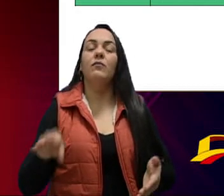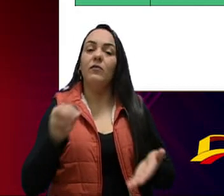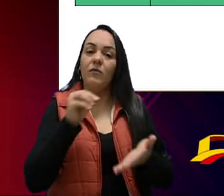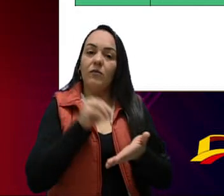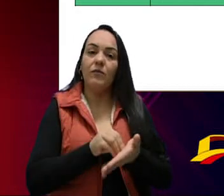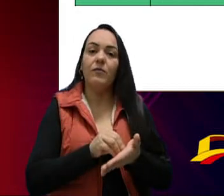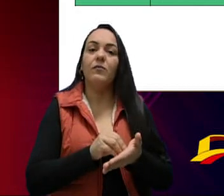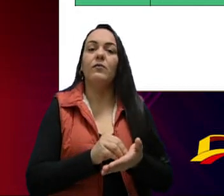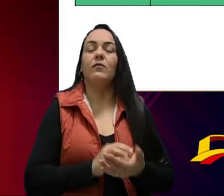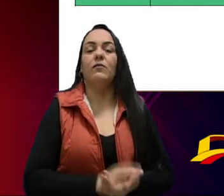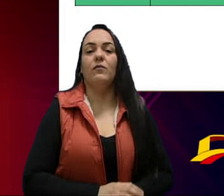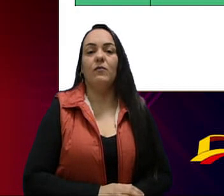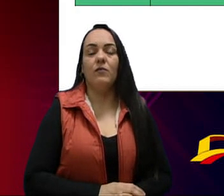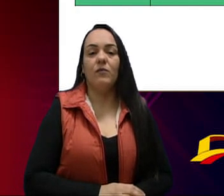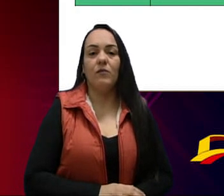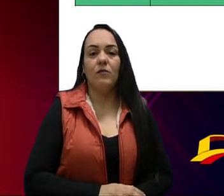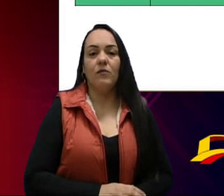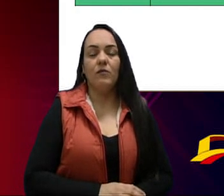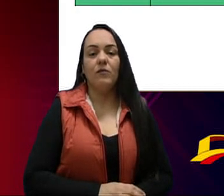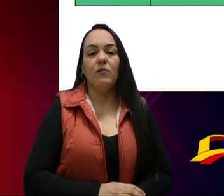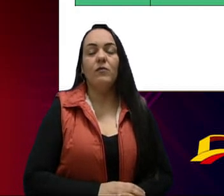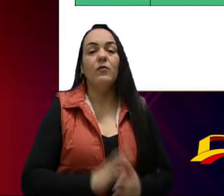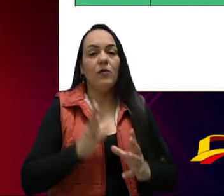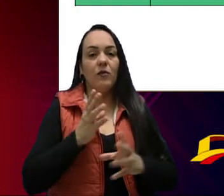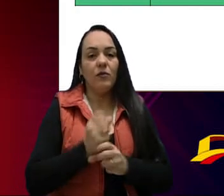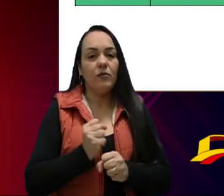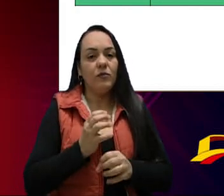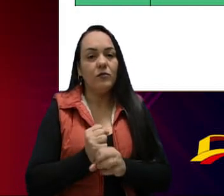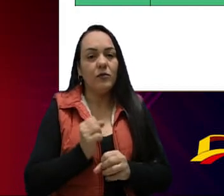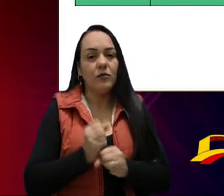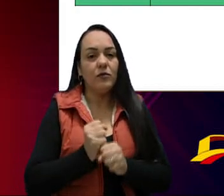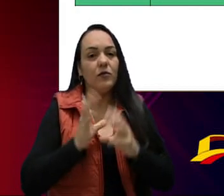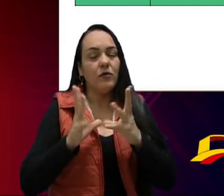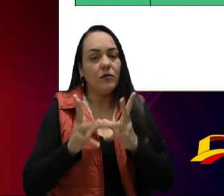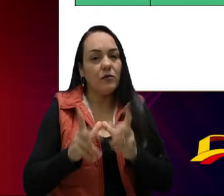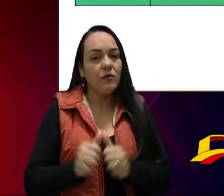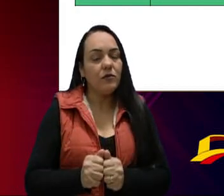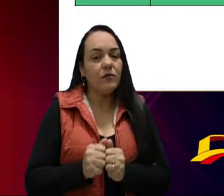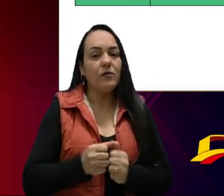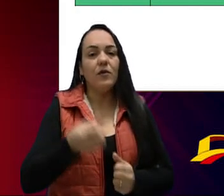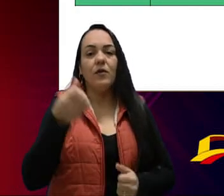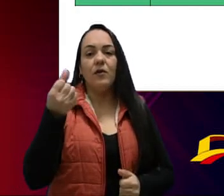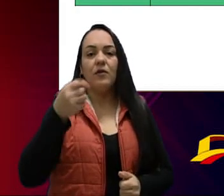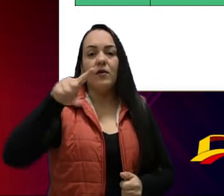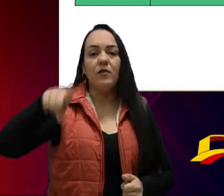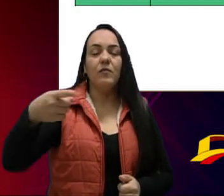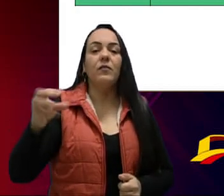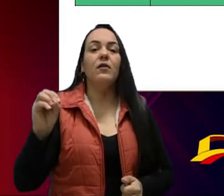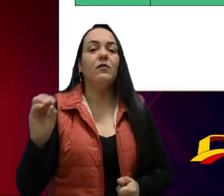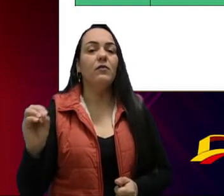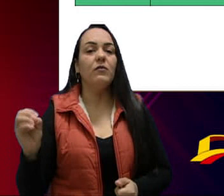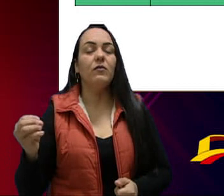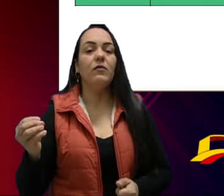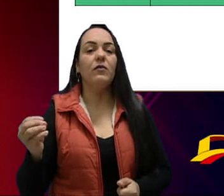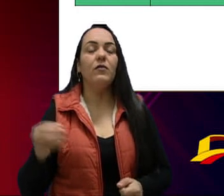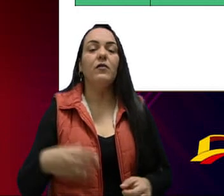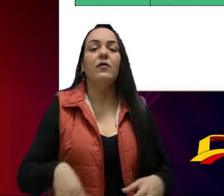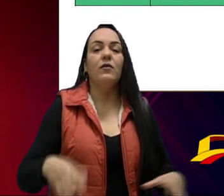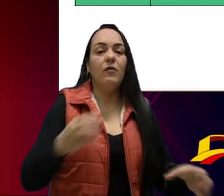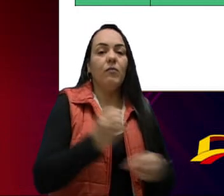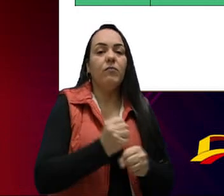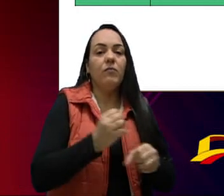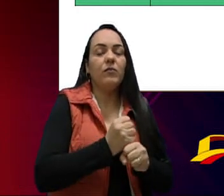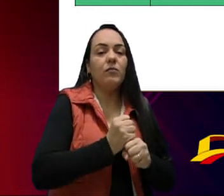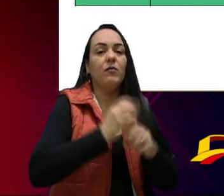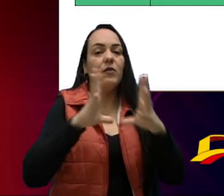tá verdura e o saldo orçamentário dos seis milhões é o que sobrou também de tudo aí né o saldo orçamentário se você